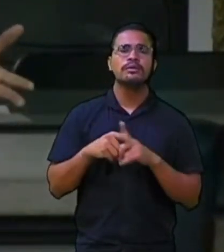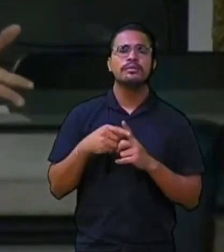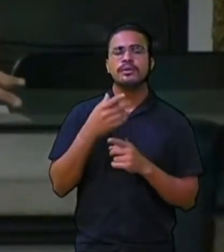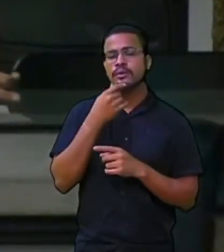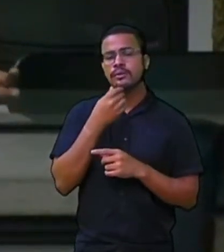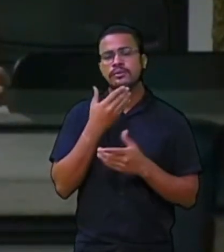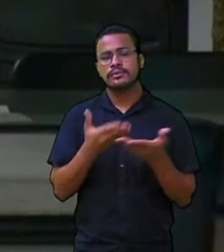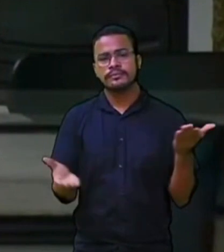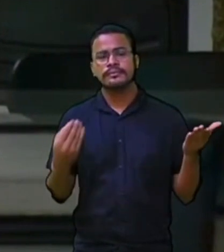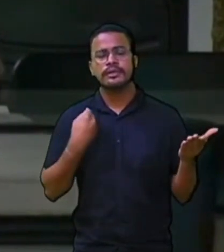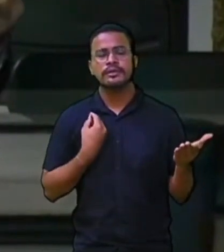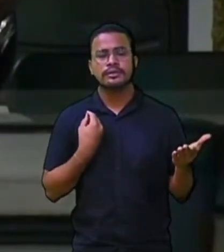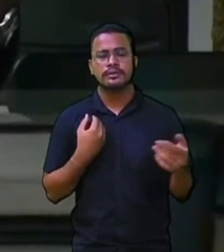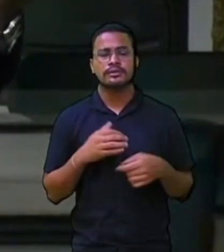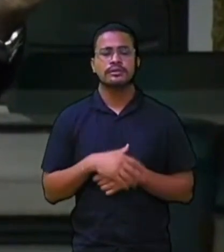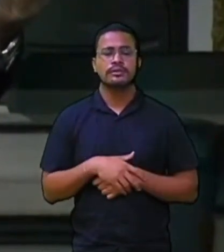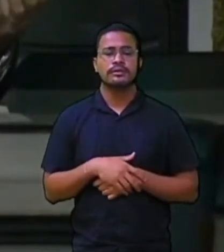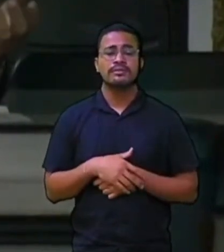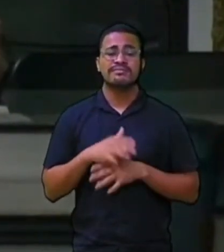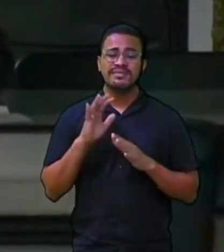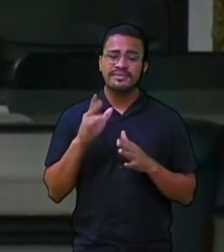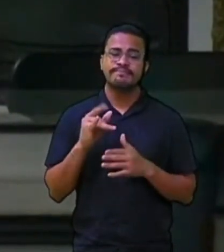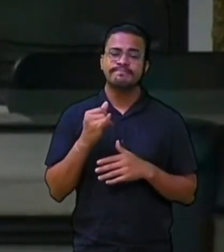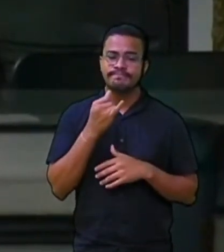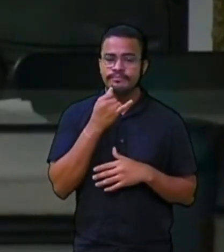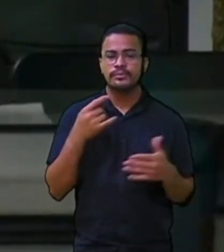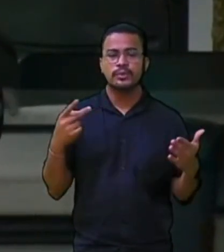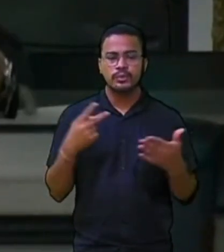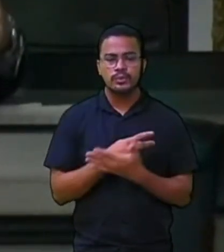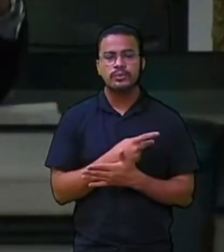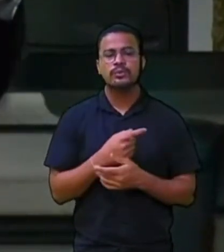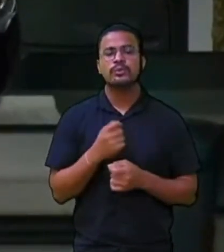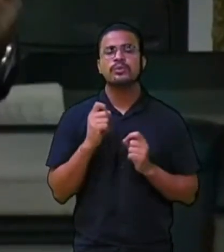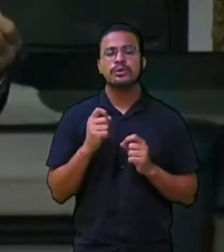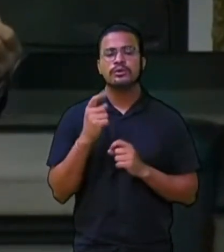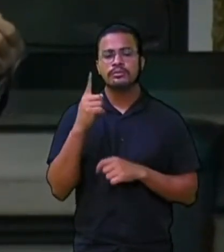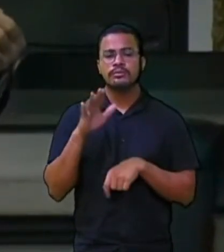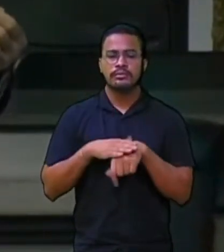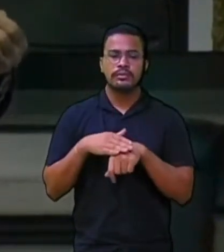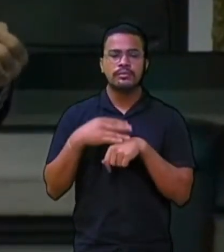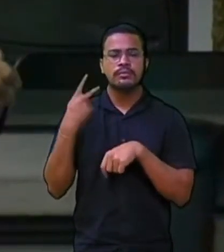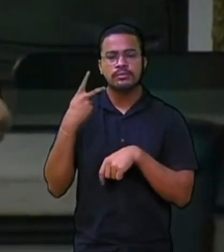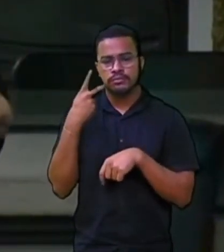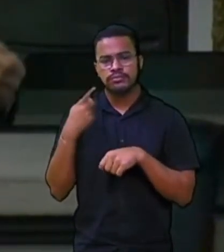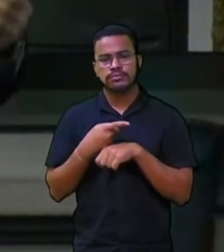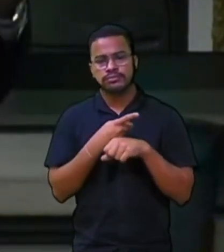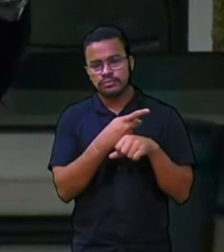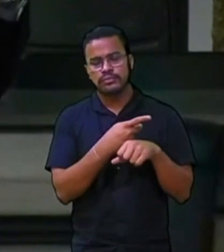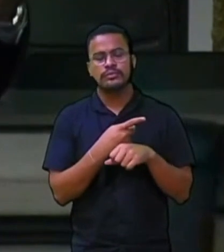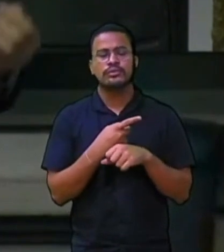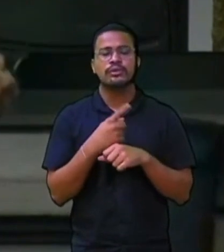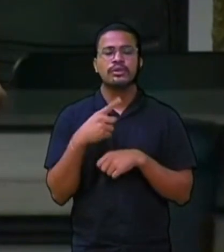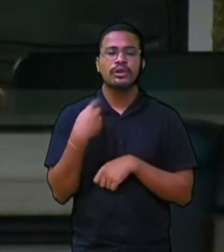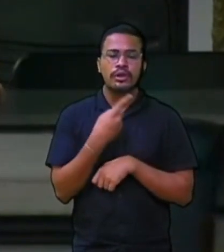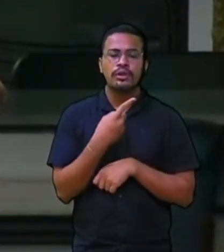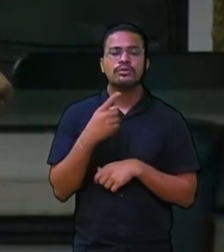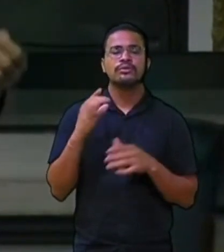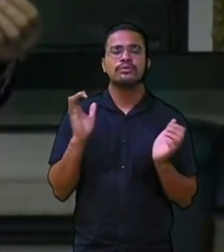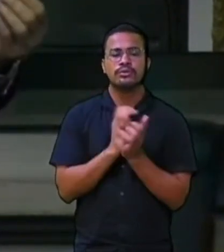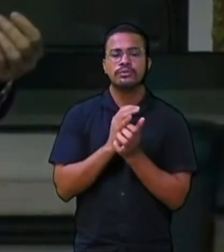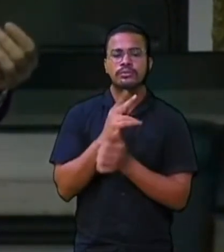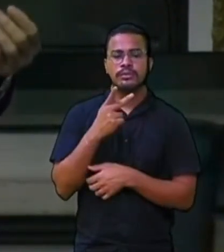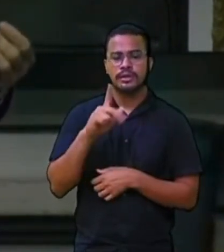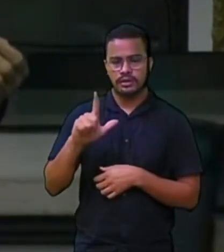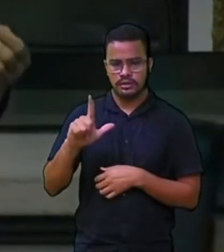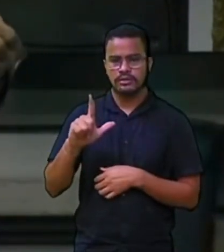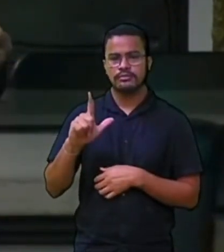aquies simplesmente por causa de um factoid de uma perseguição a nós que somos do pl de